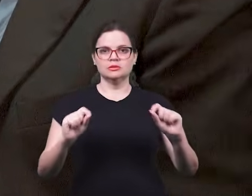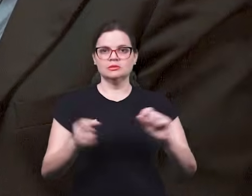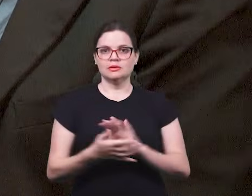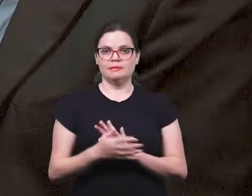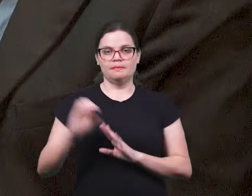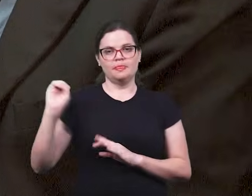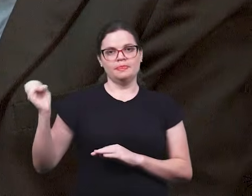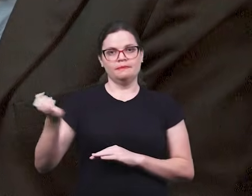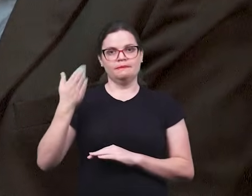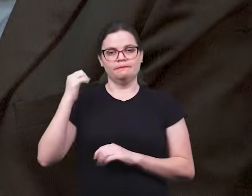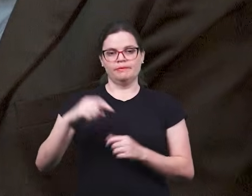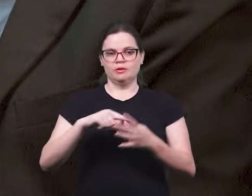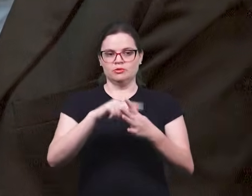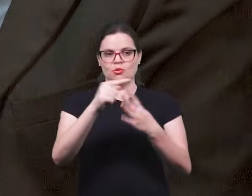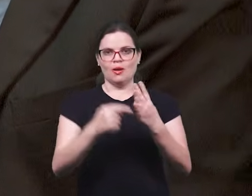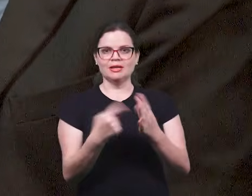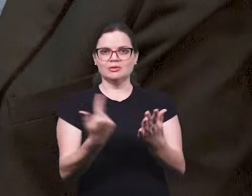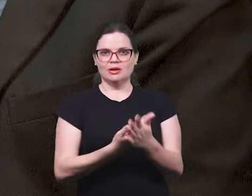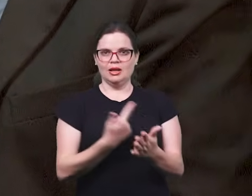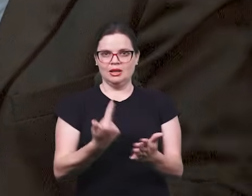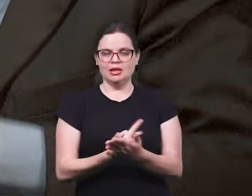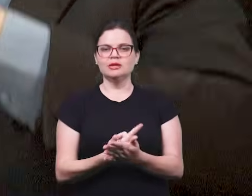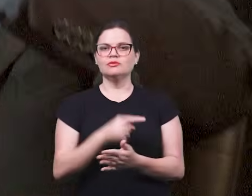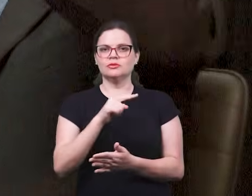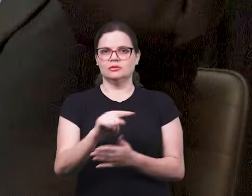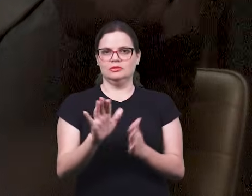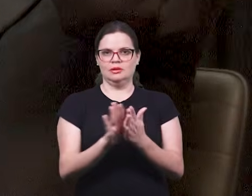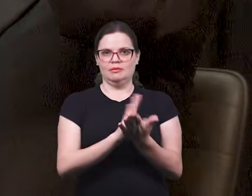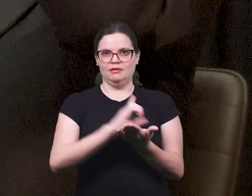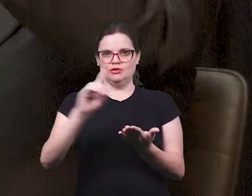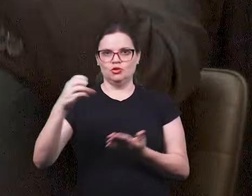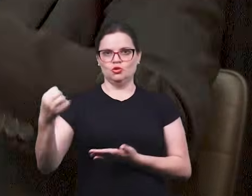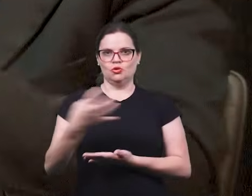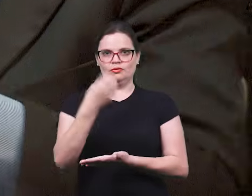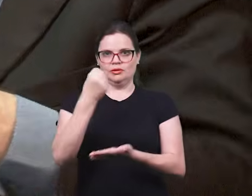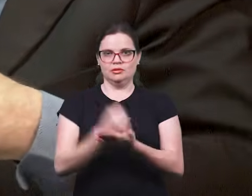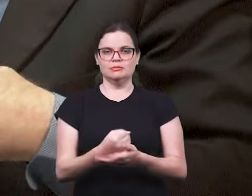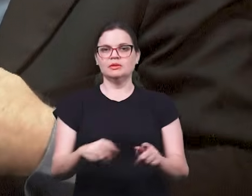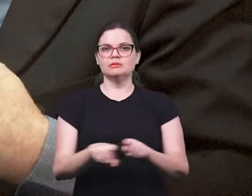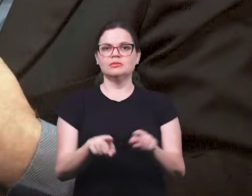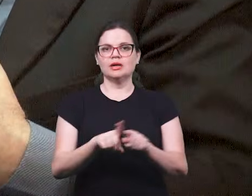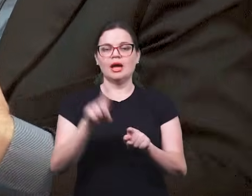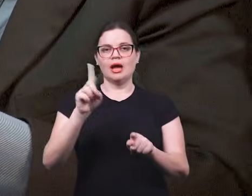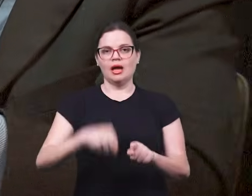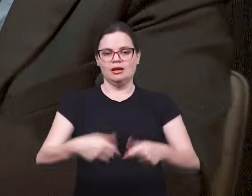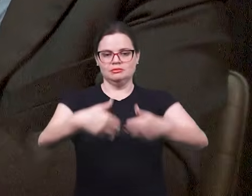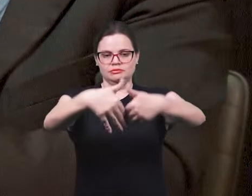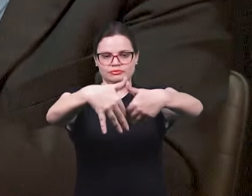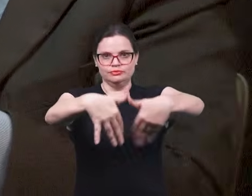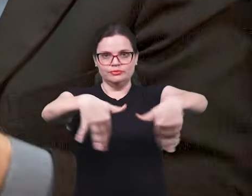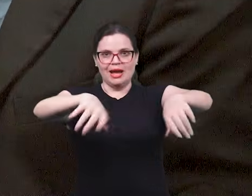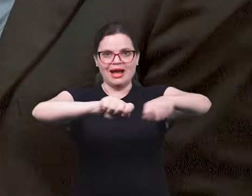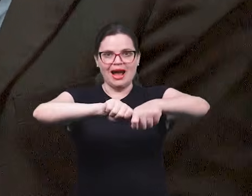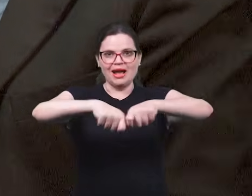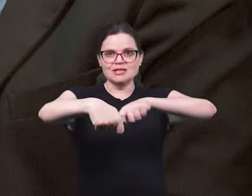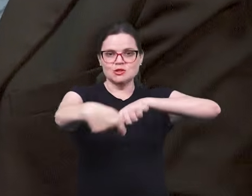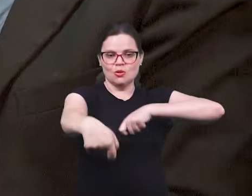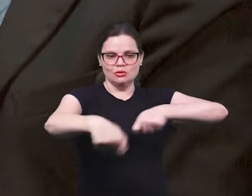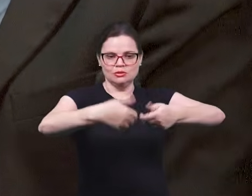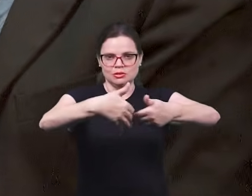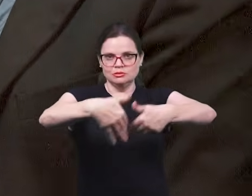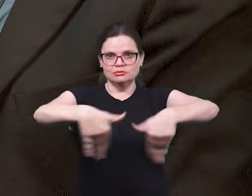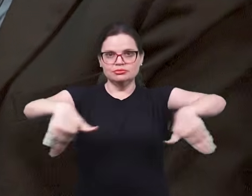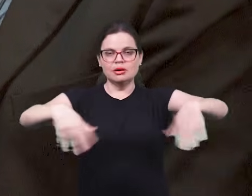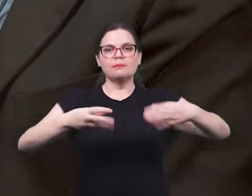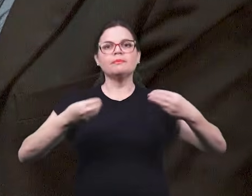quatro evangelhos, e foi o véu que se rasgou de alto a baixo para que o homem pudesse